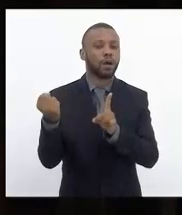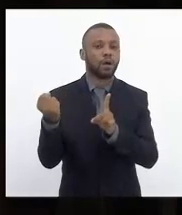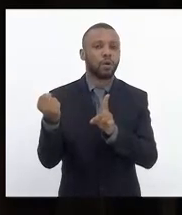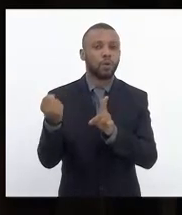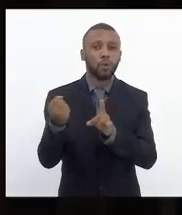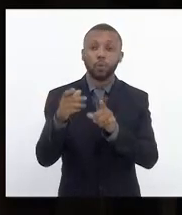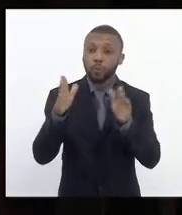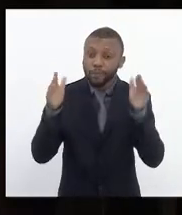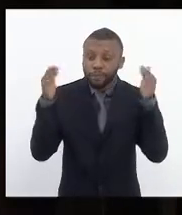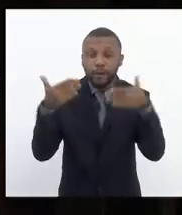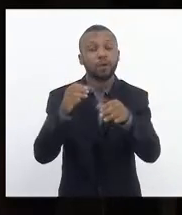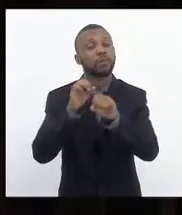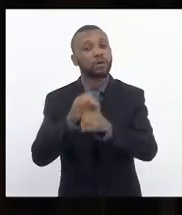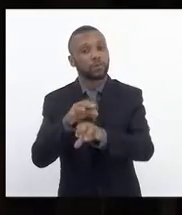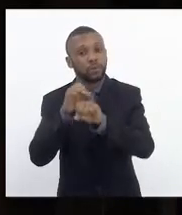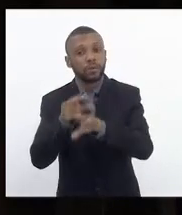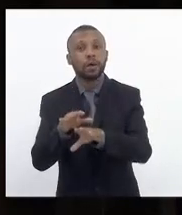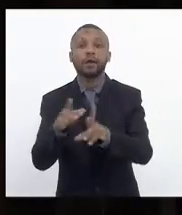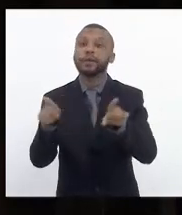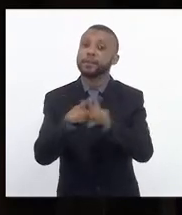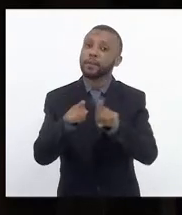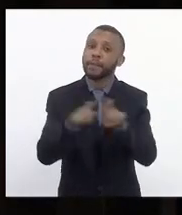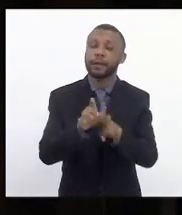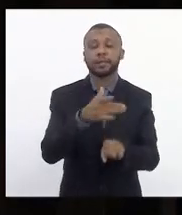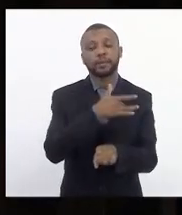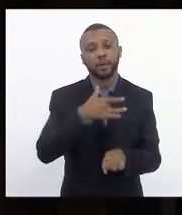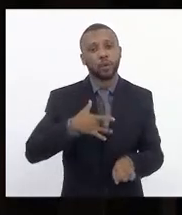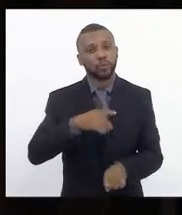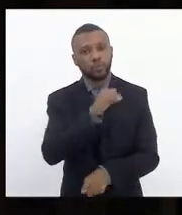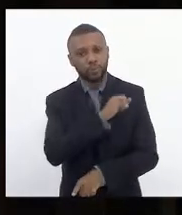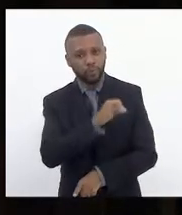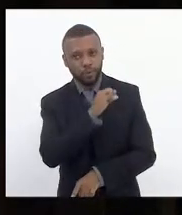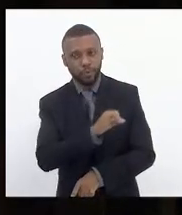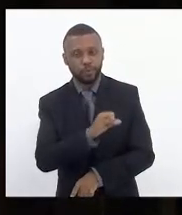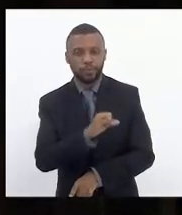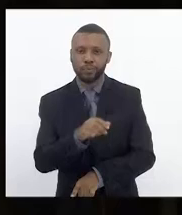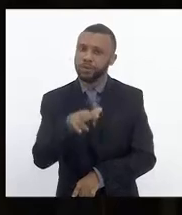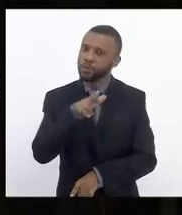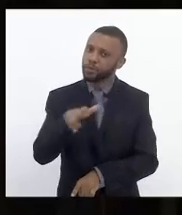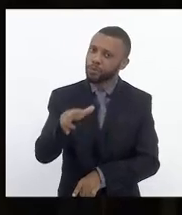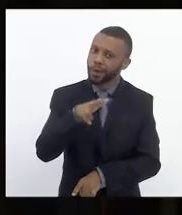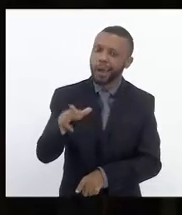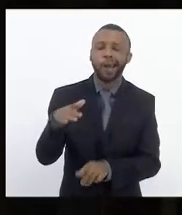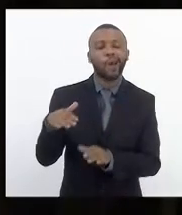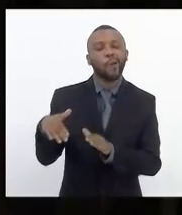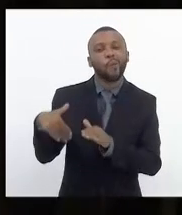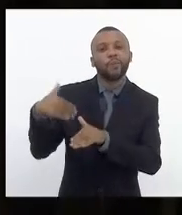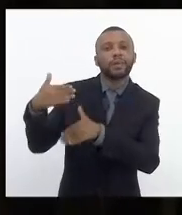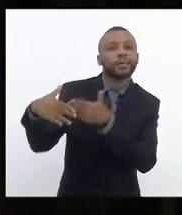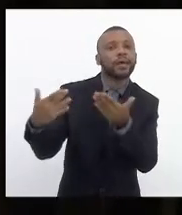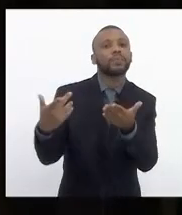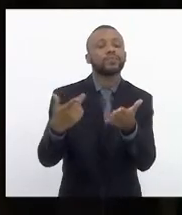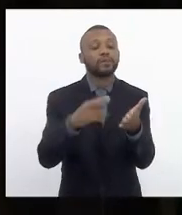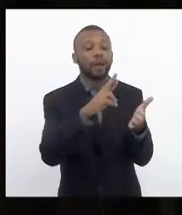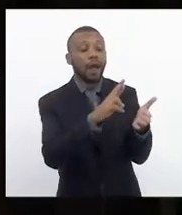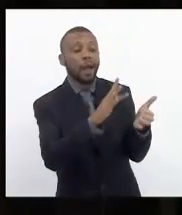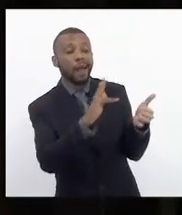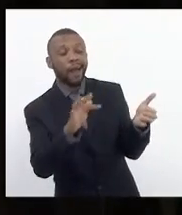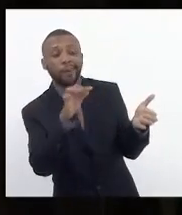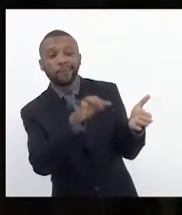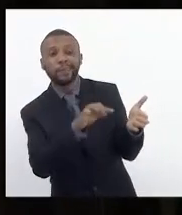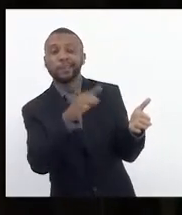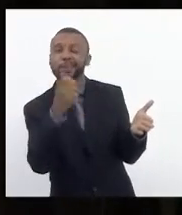Educacional e de saúde para o Estado do Rio de Janeiro e não um processo de recuperação fiscal